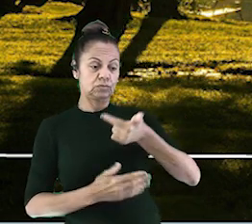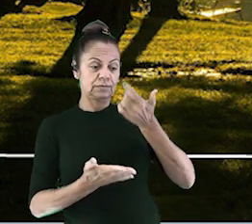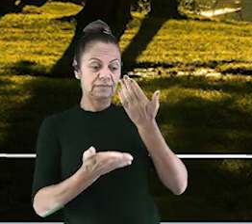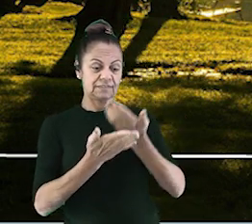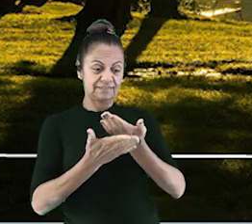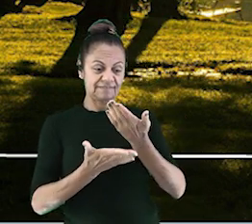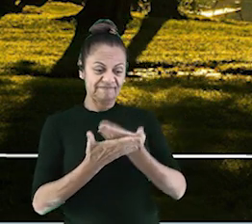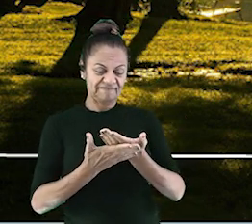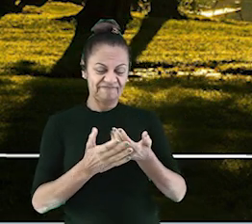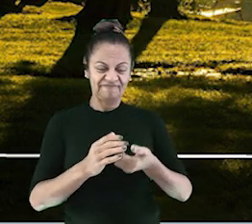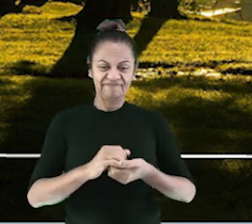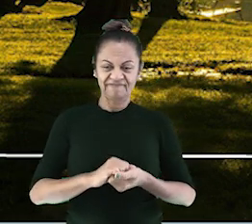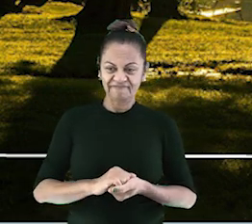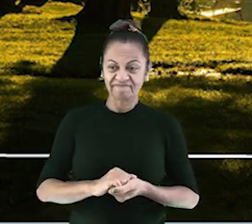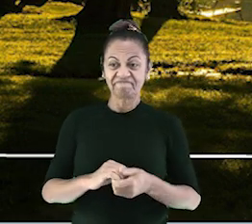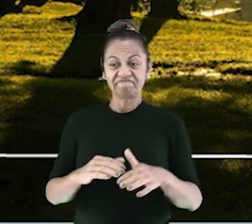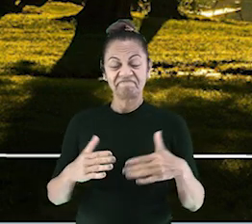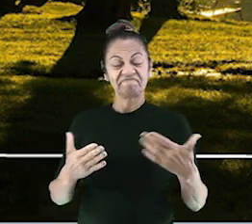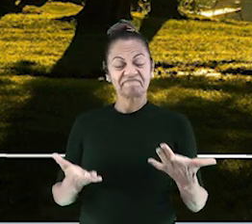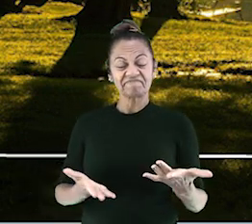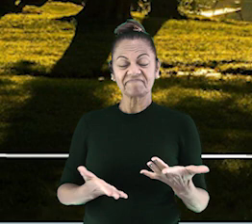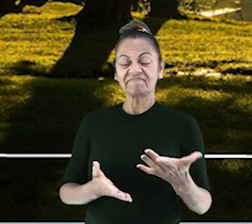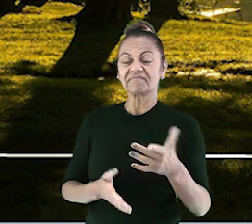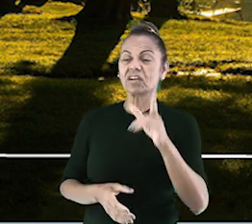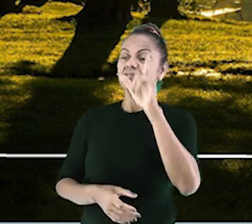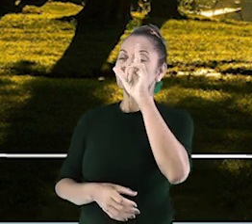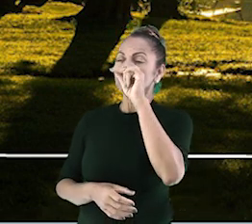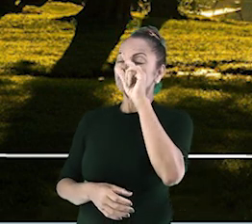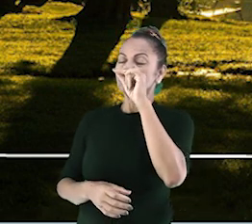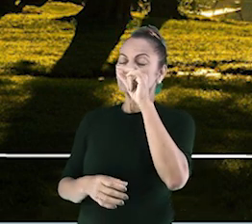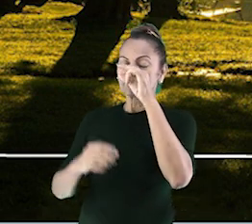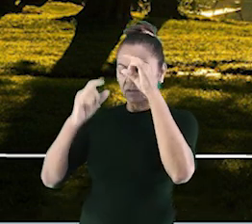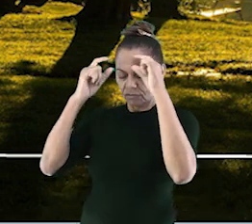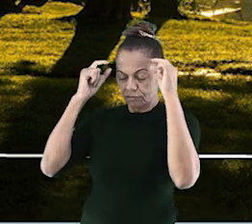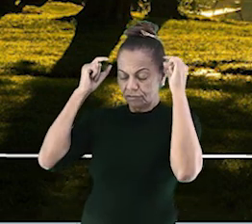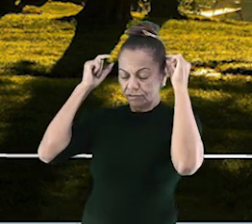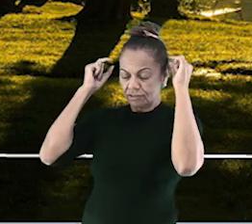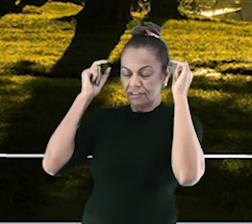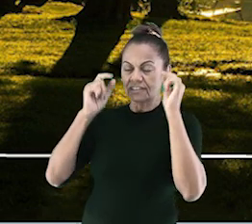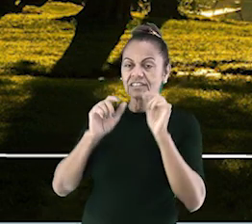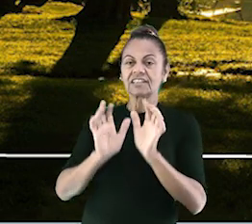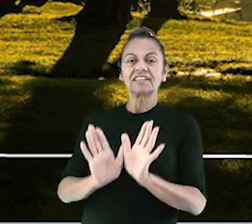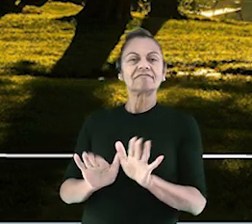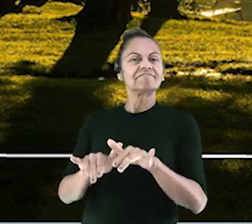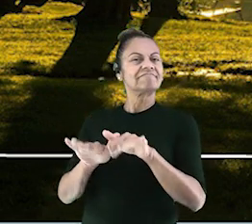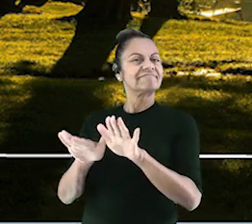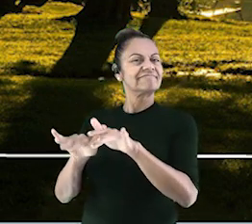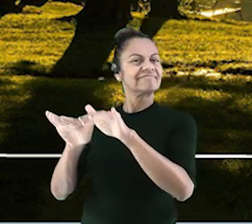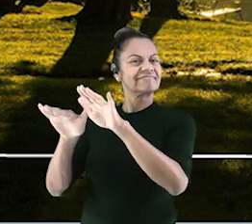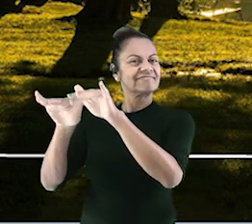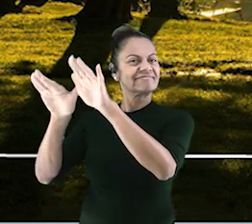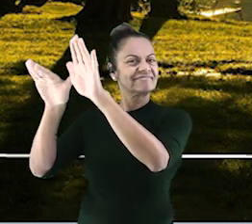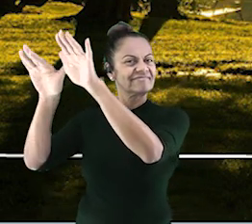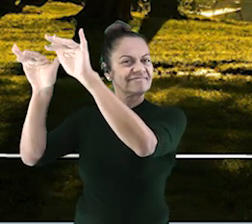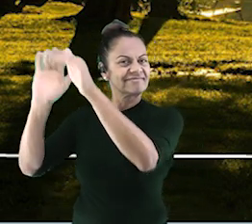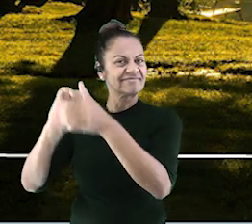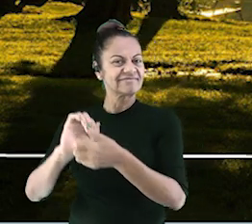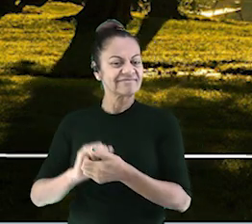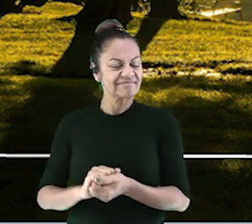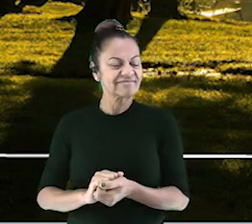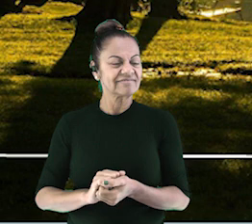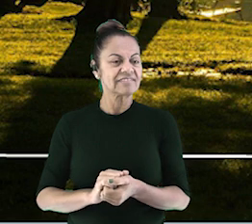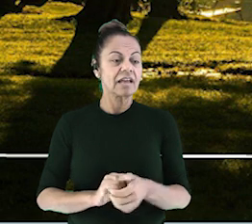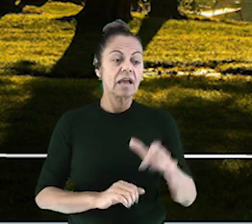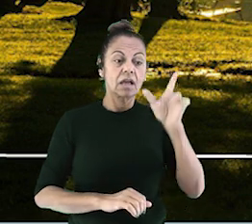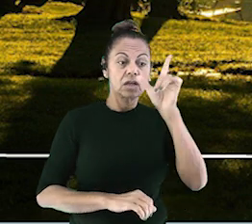nossa segunda aula. E assim, o bem-te-vi bateu asas e voou.